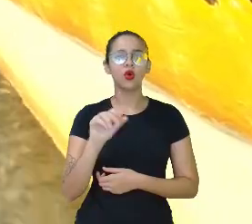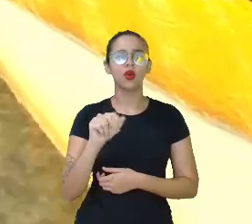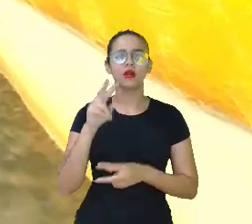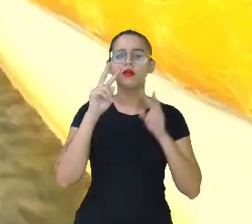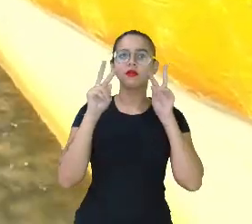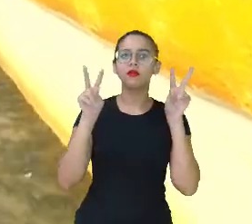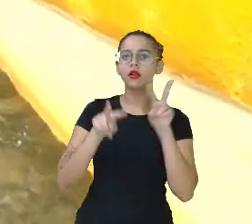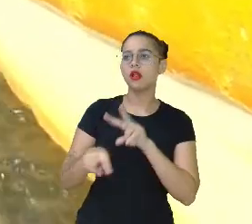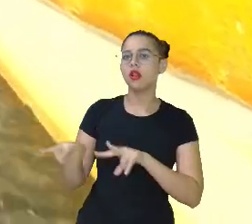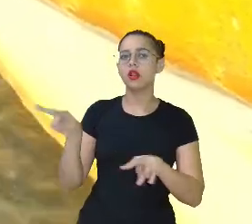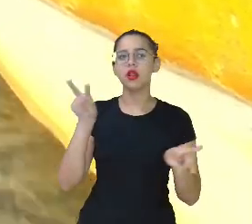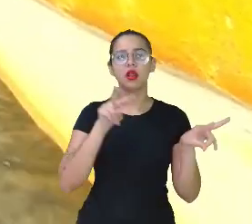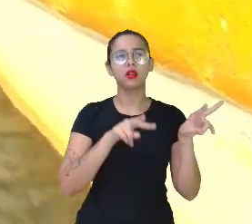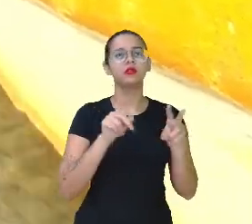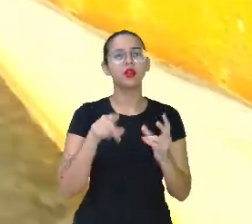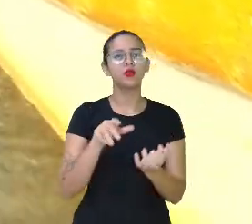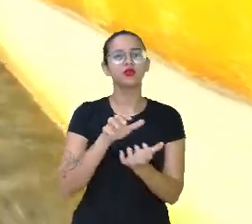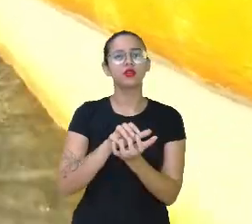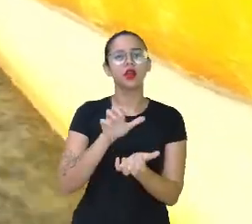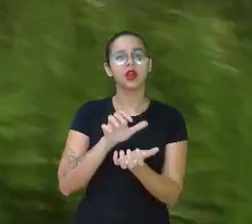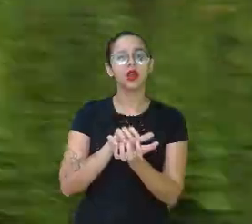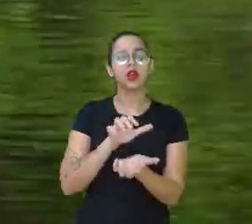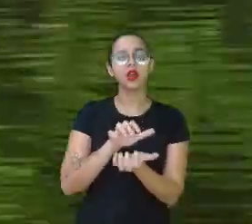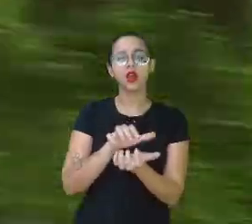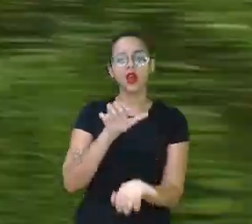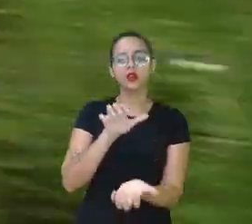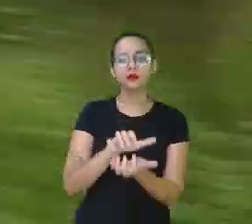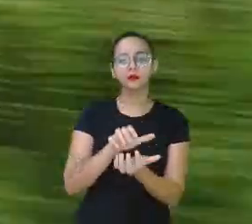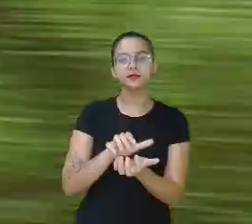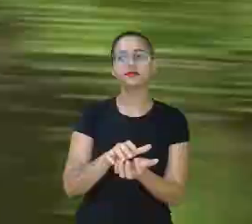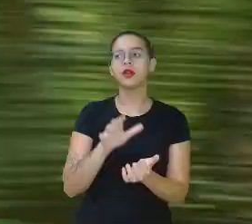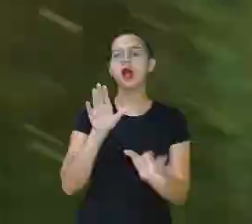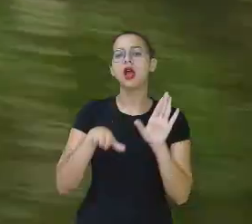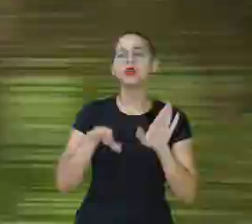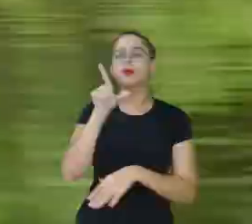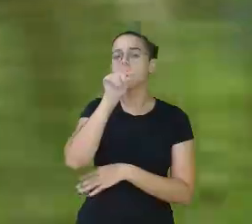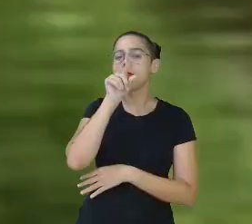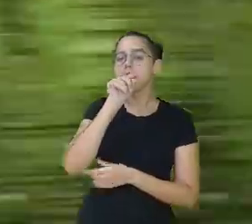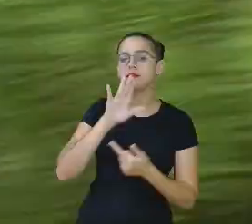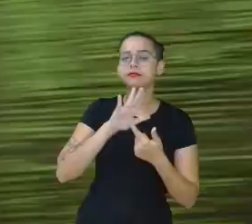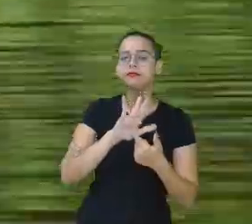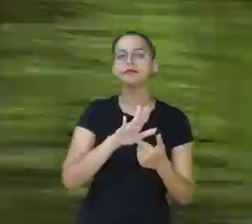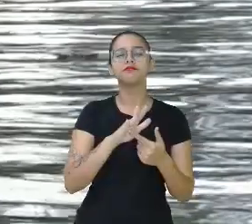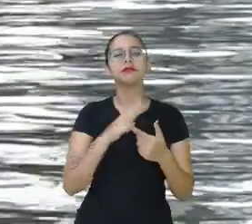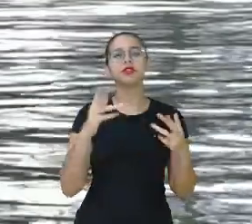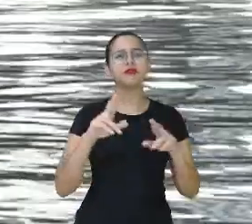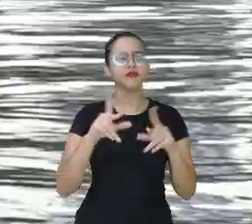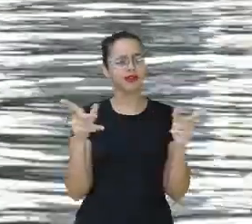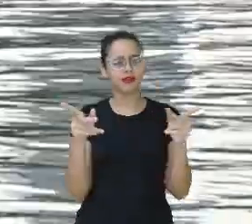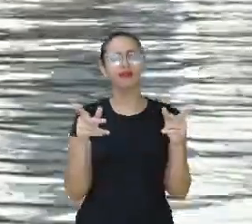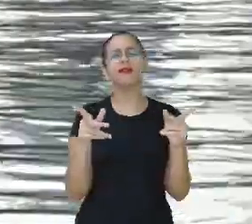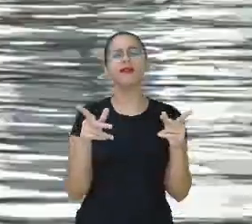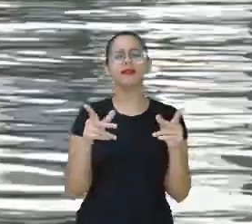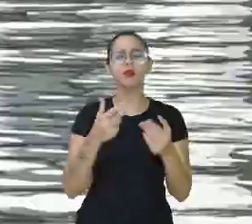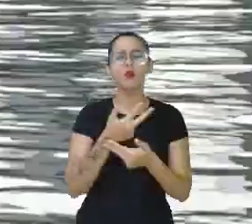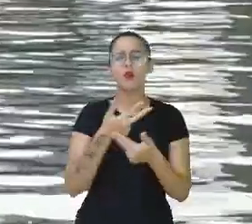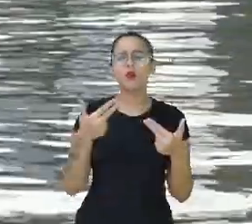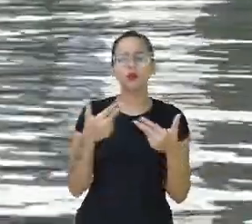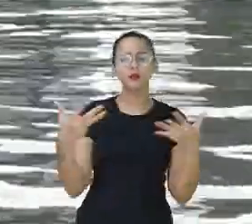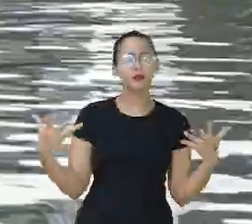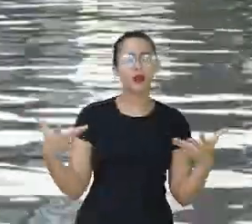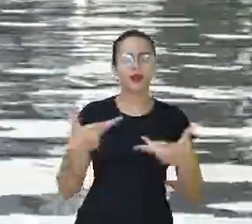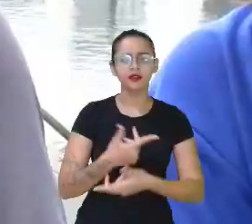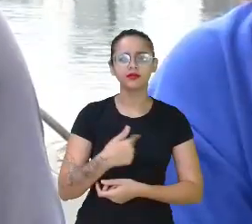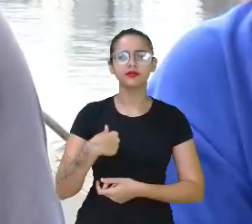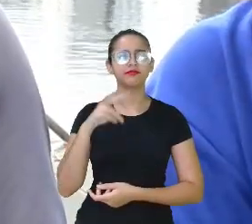as coisas, que é um jacaré que aparece, é um passarinho que aparece diferente, são coisas maravilhosas